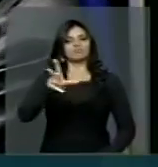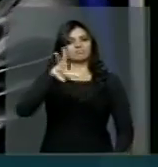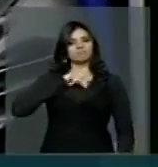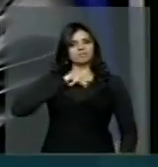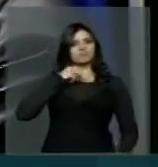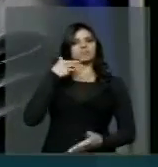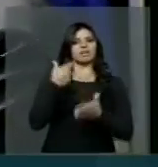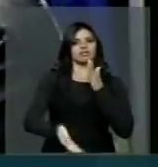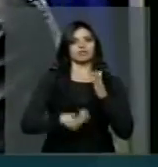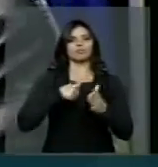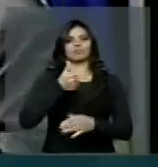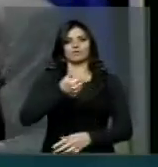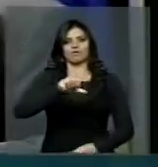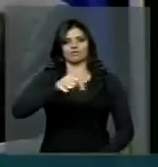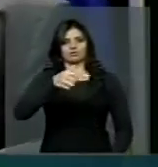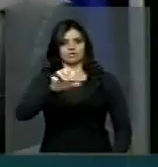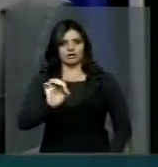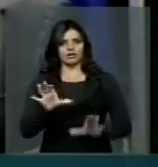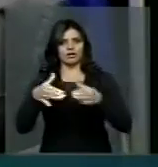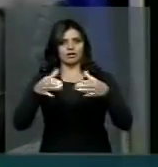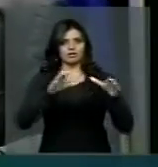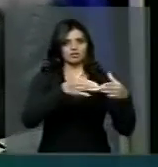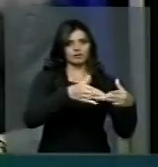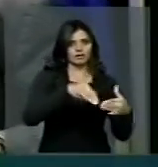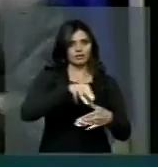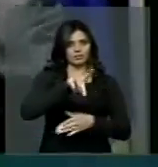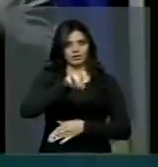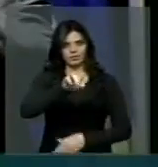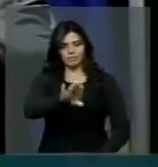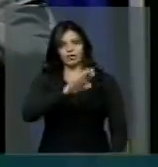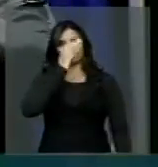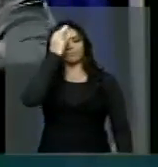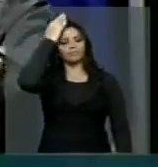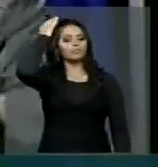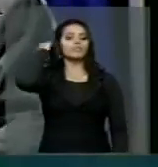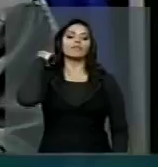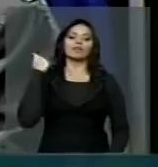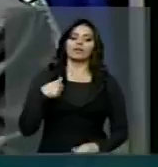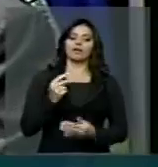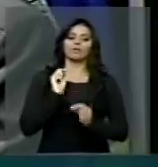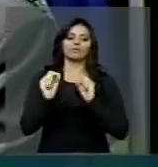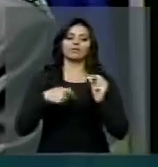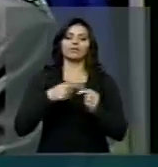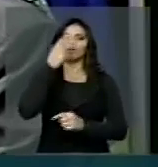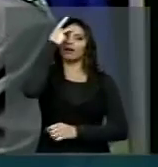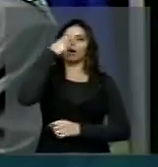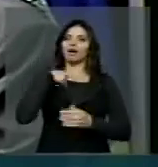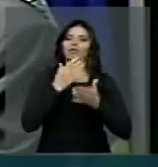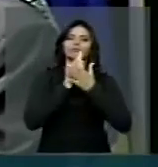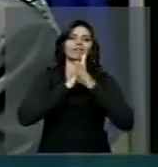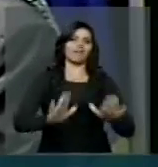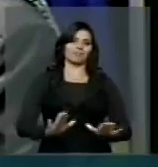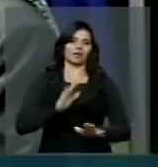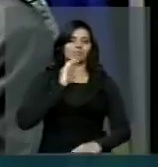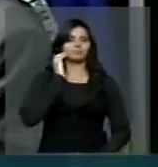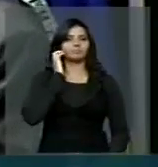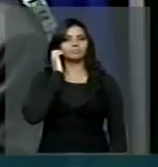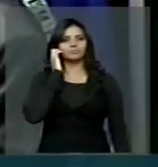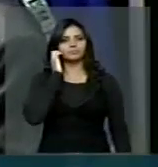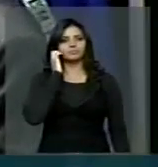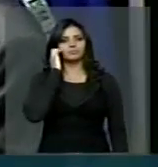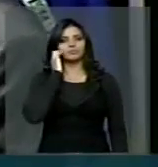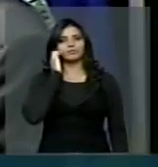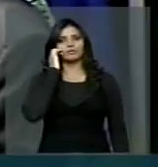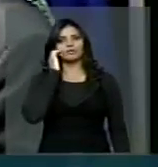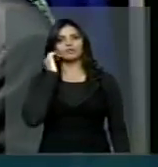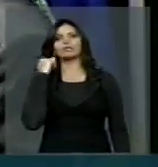70 levou setores do MDB a propugnarem pela autodissolução. E eu me